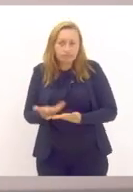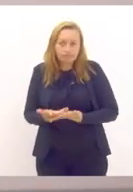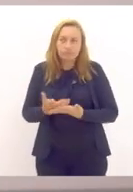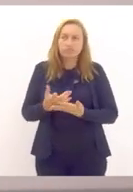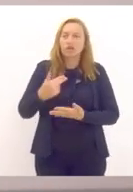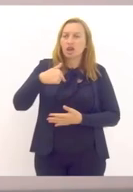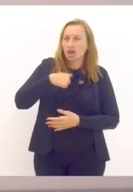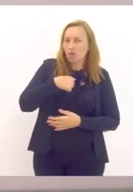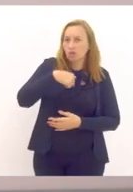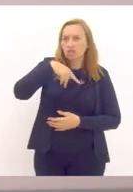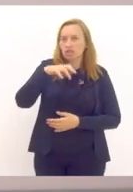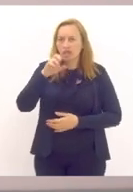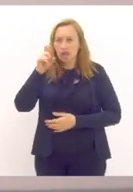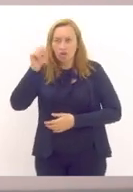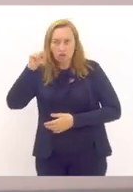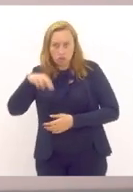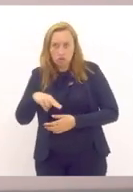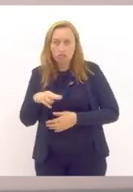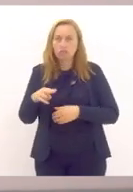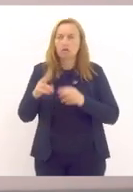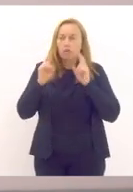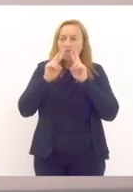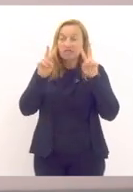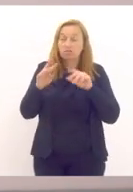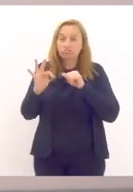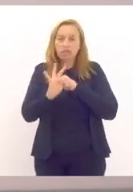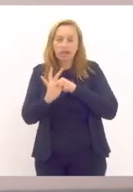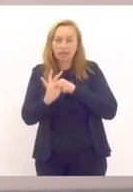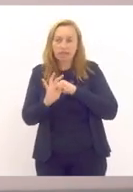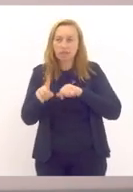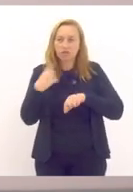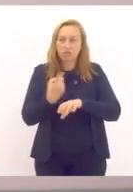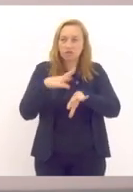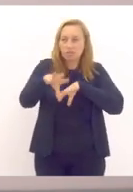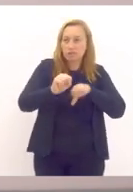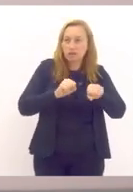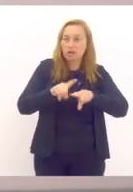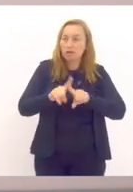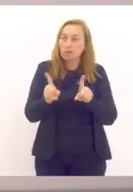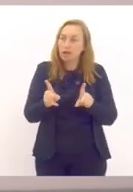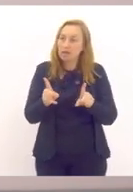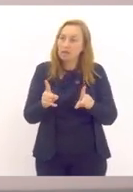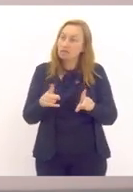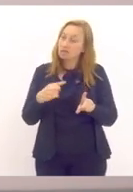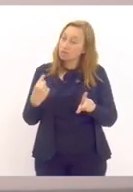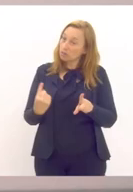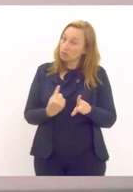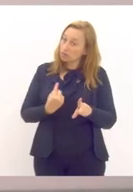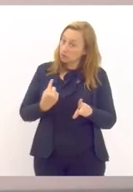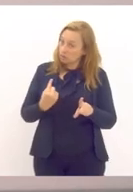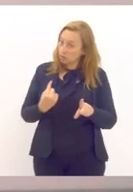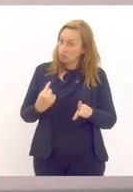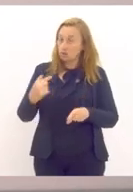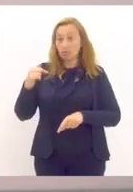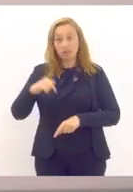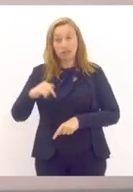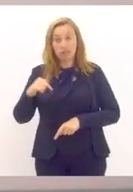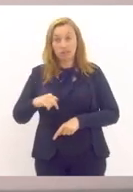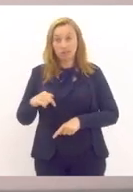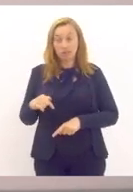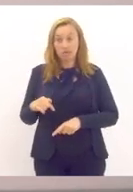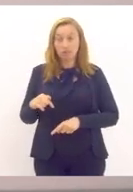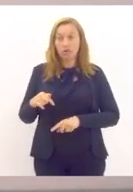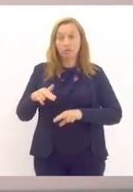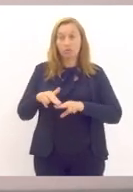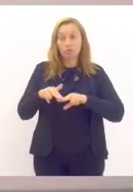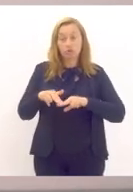Nelson temos um caráter técnico na nossa formação, nós estamos em cargos políticos e a gente não pode escapar disso.